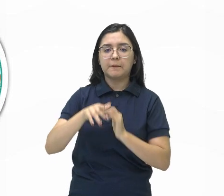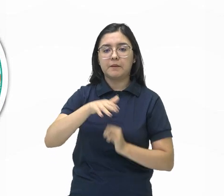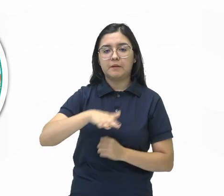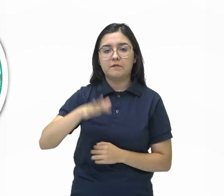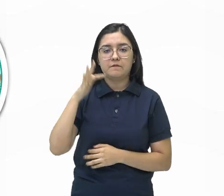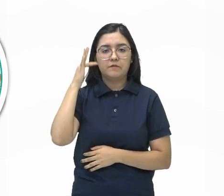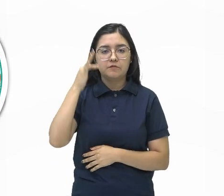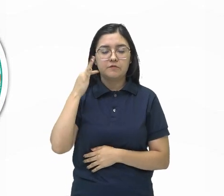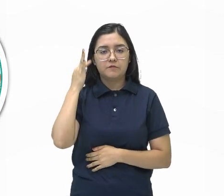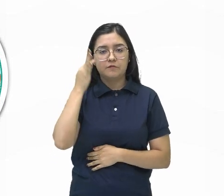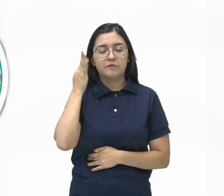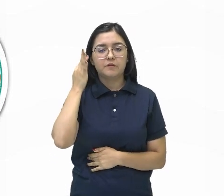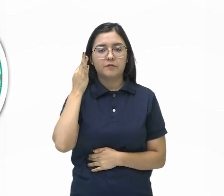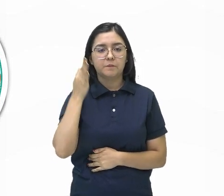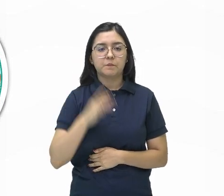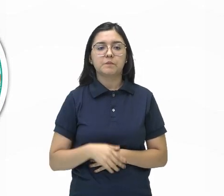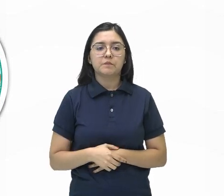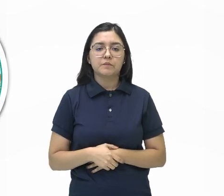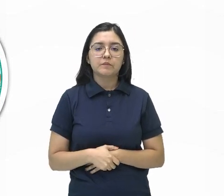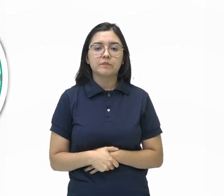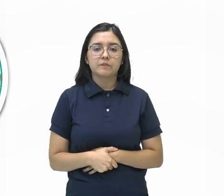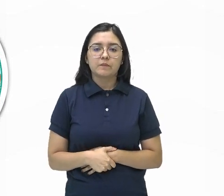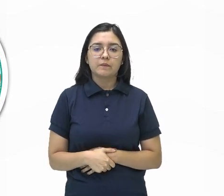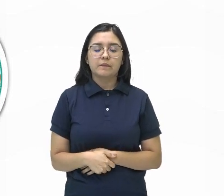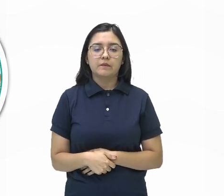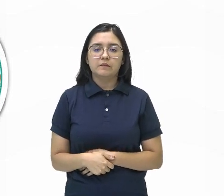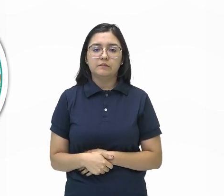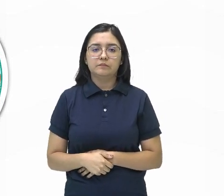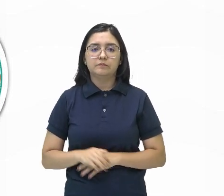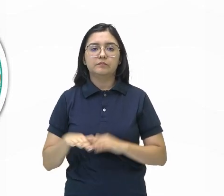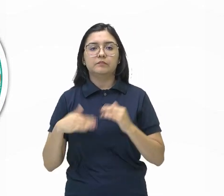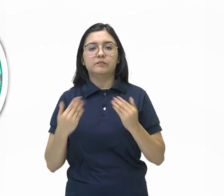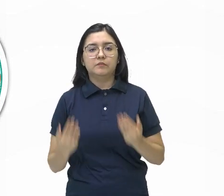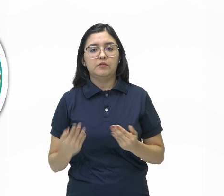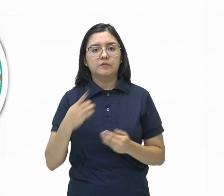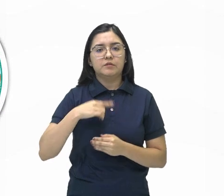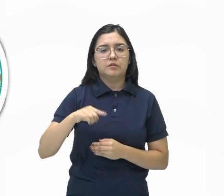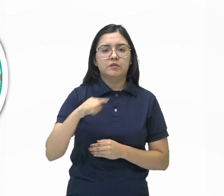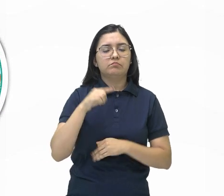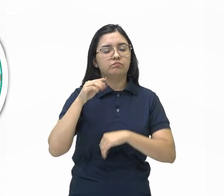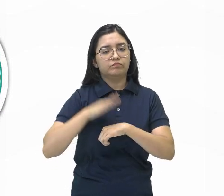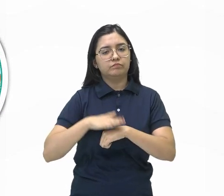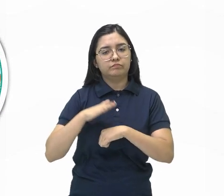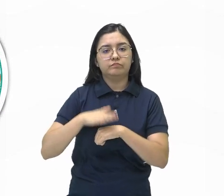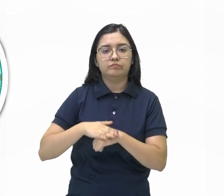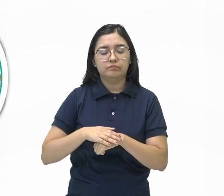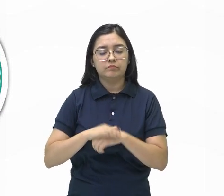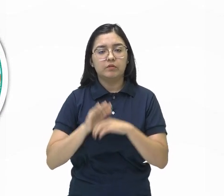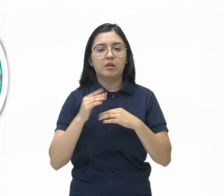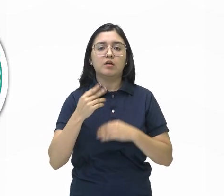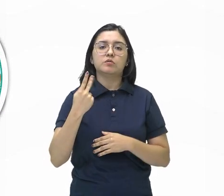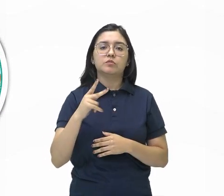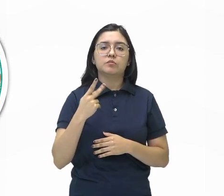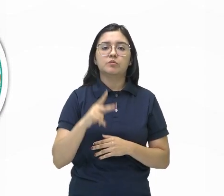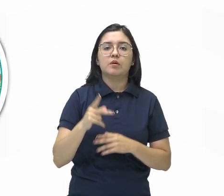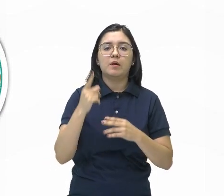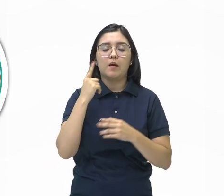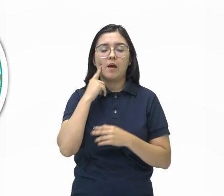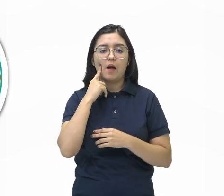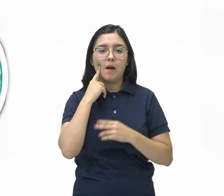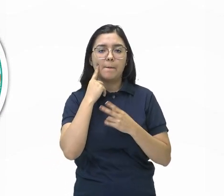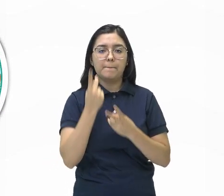né? Te leva a essa reflexão. Então, você olha a partir da sua percepção, a partir